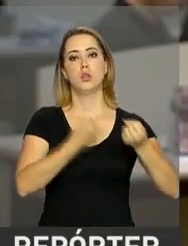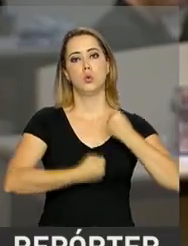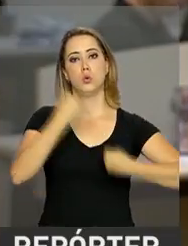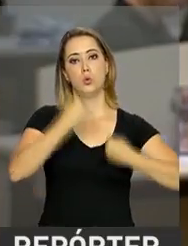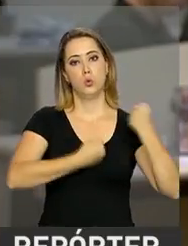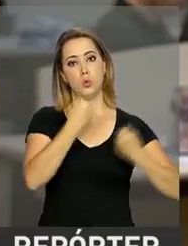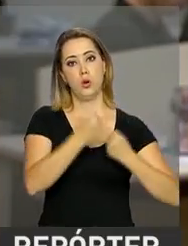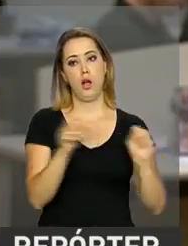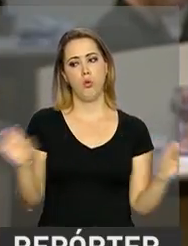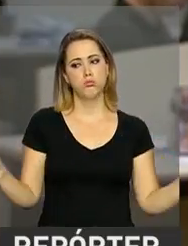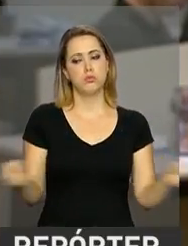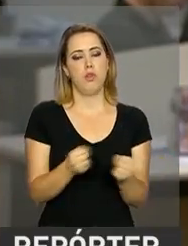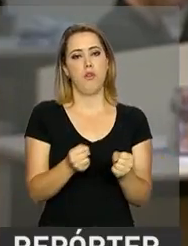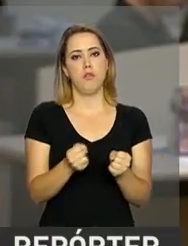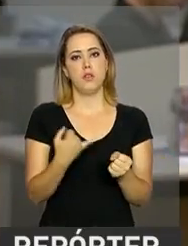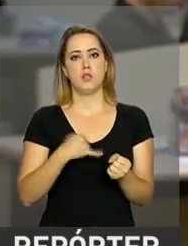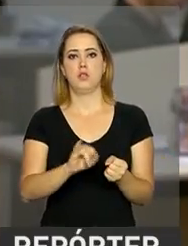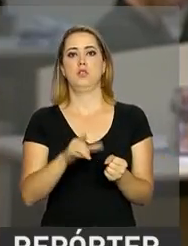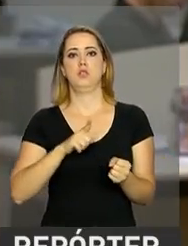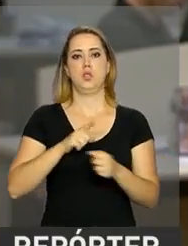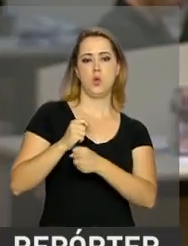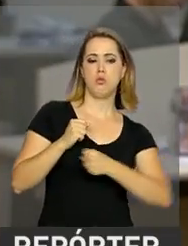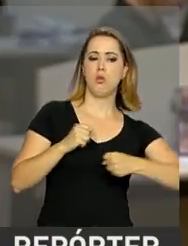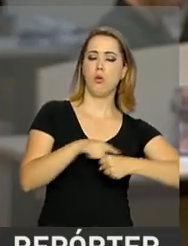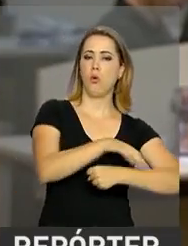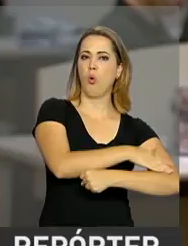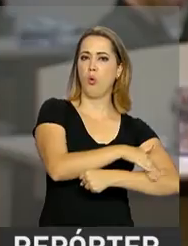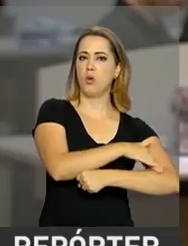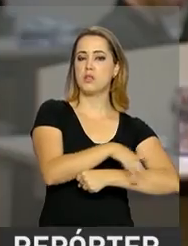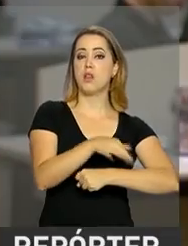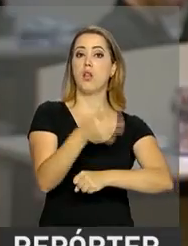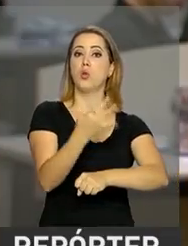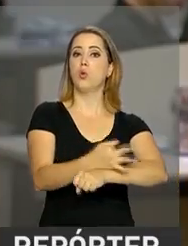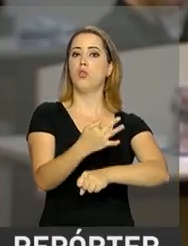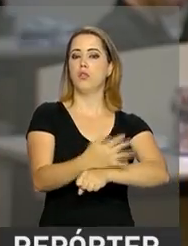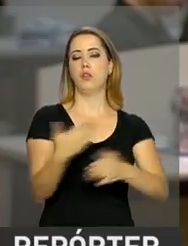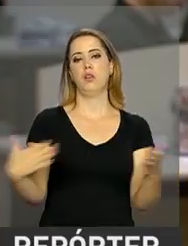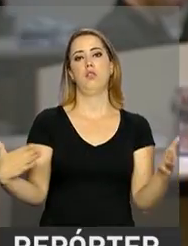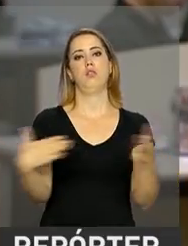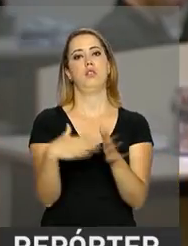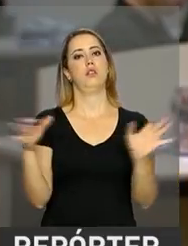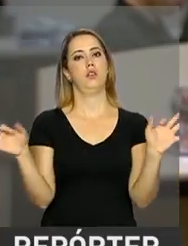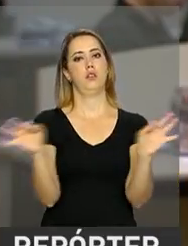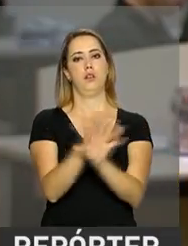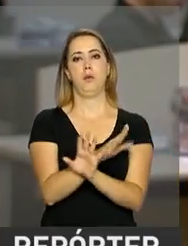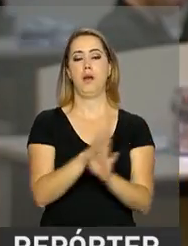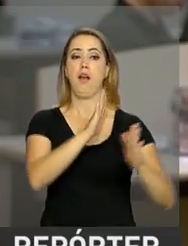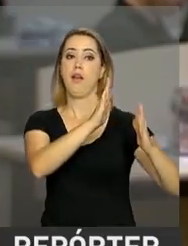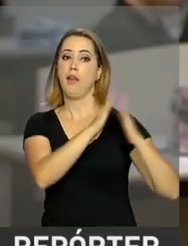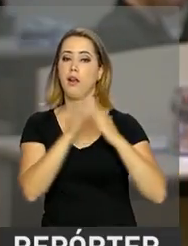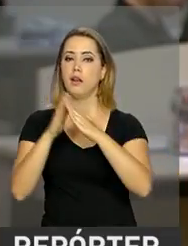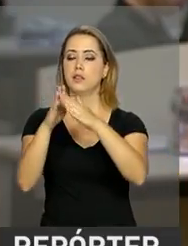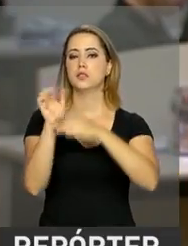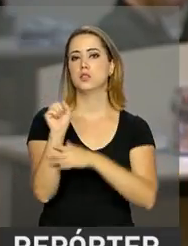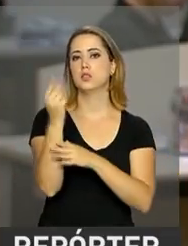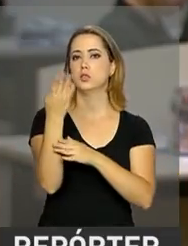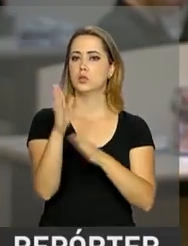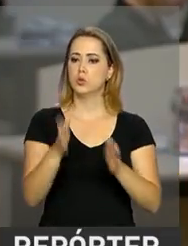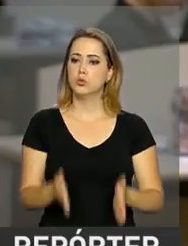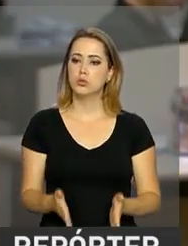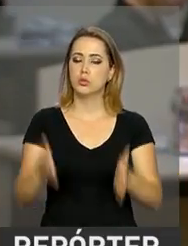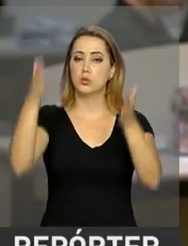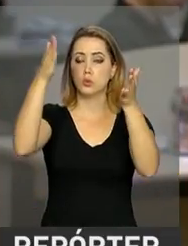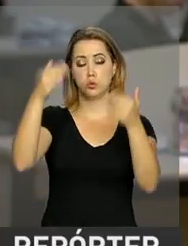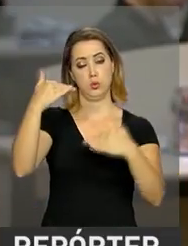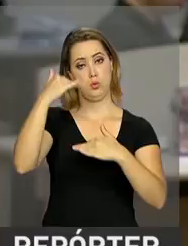fechados desde que você não encoste na lataria até a tempestade passar casas ou prédios de preferência que ten a proteção contra